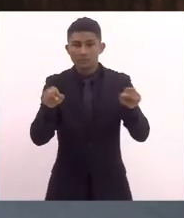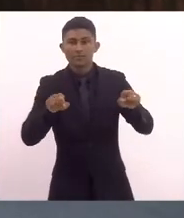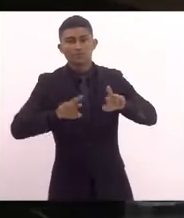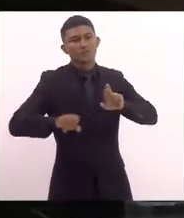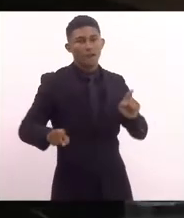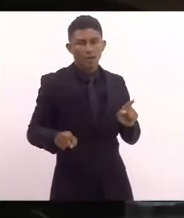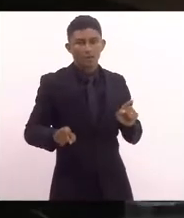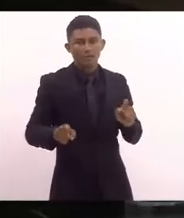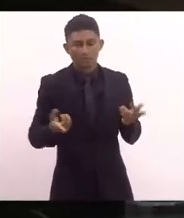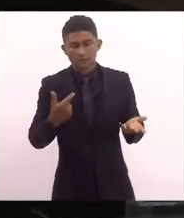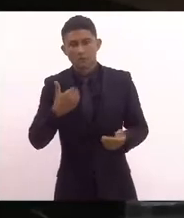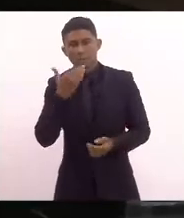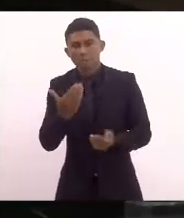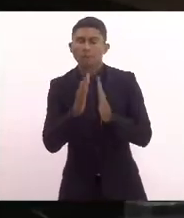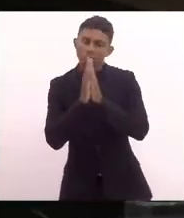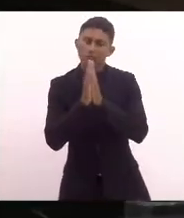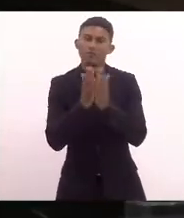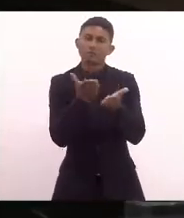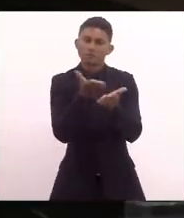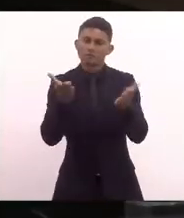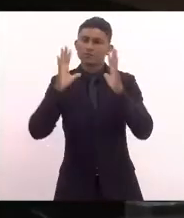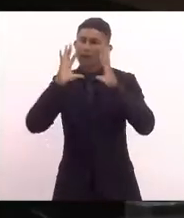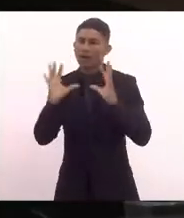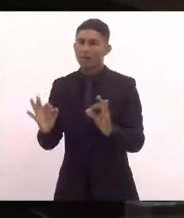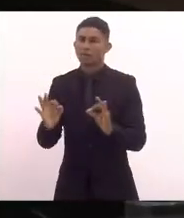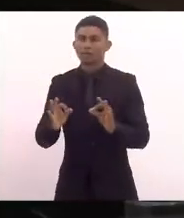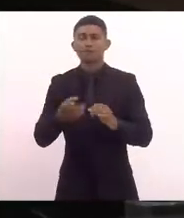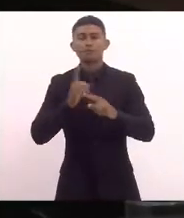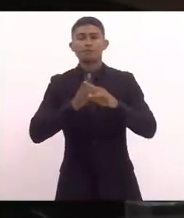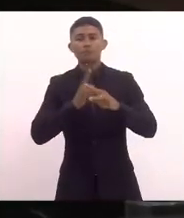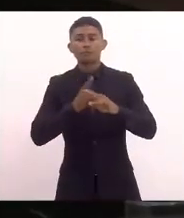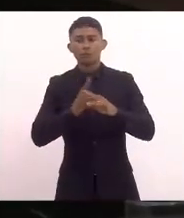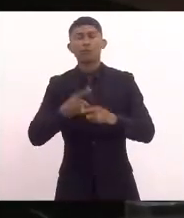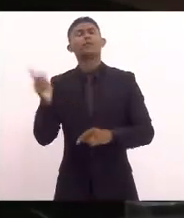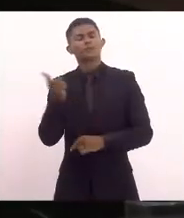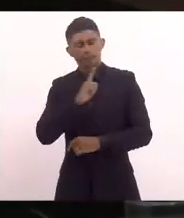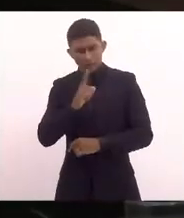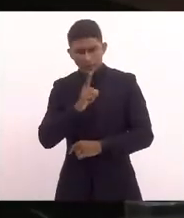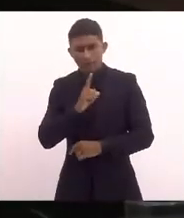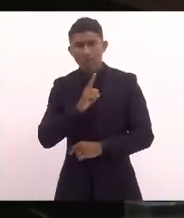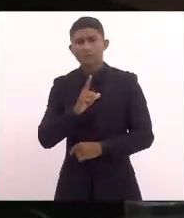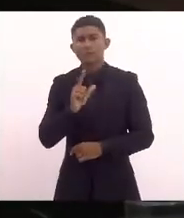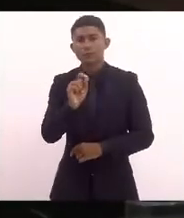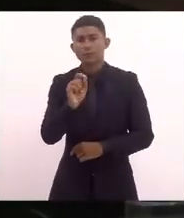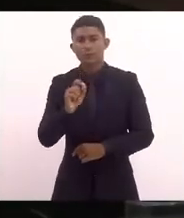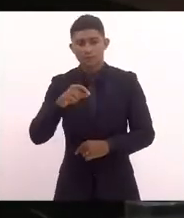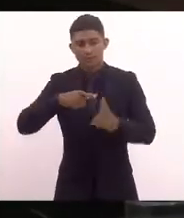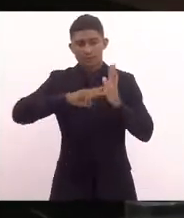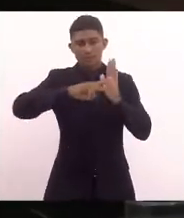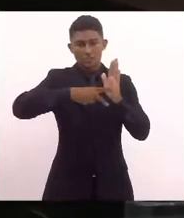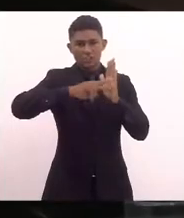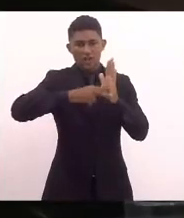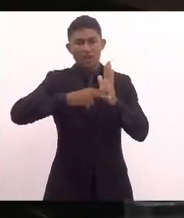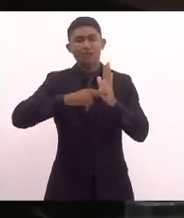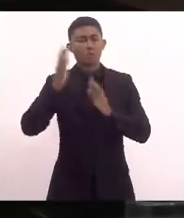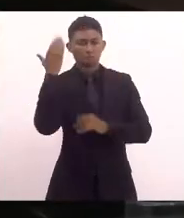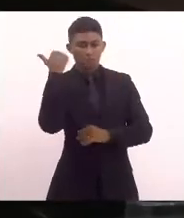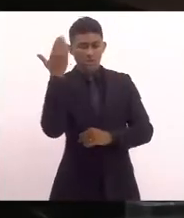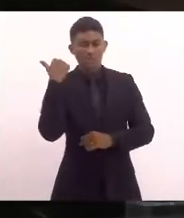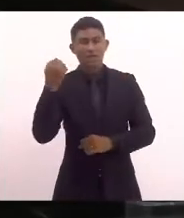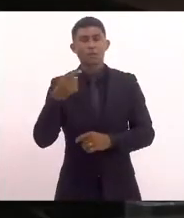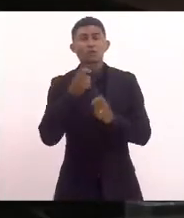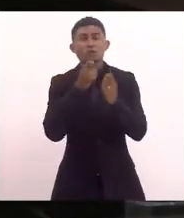Eu peço isso. Inclusive, eu ocupei um dia de mídia no nosso sindicato, falando com um